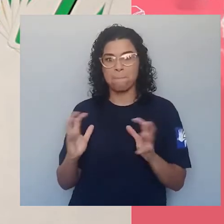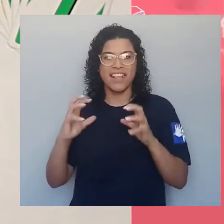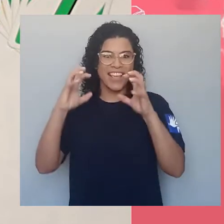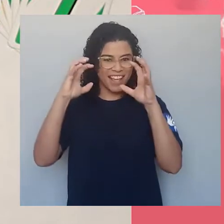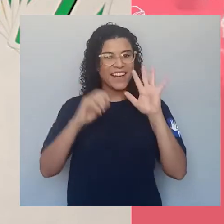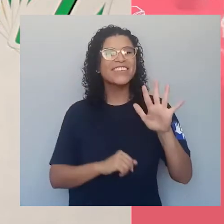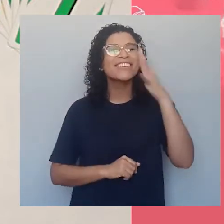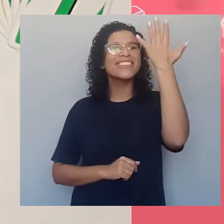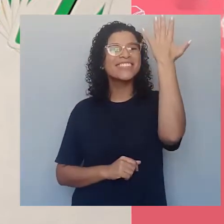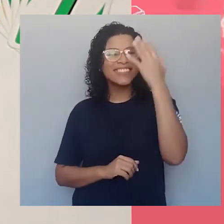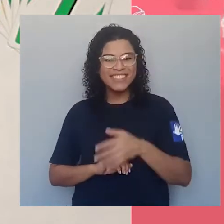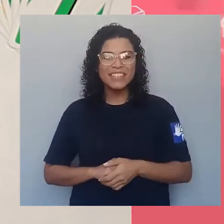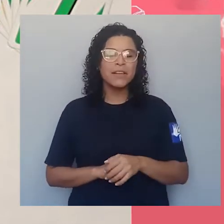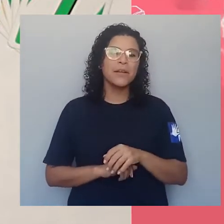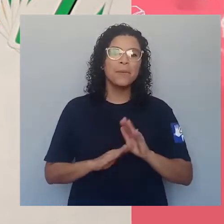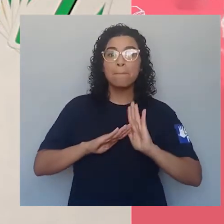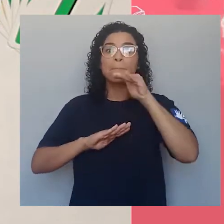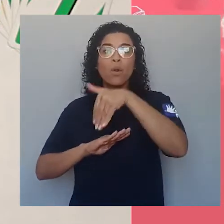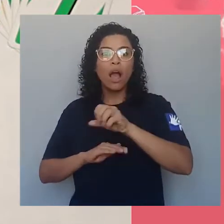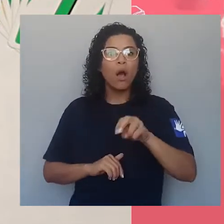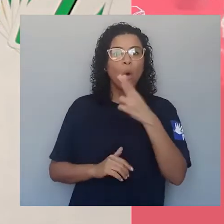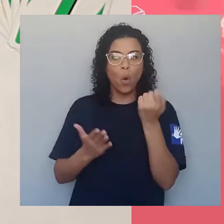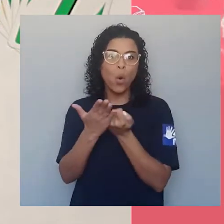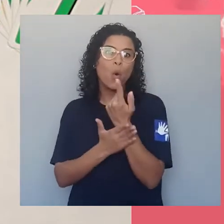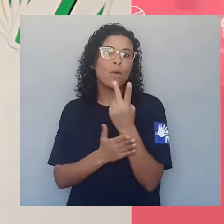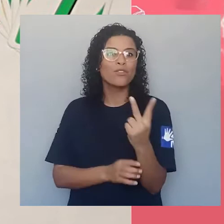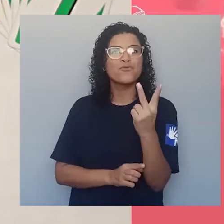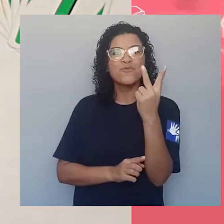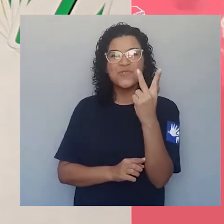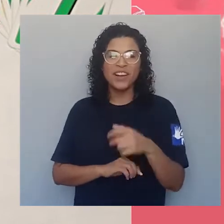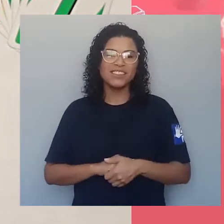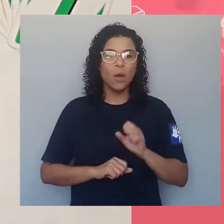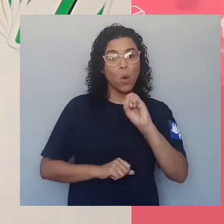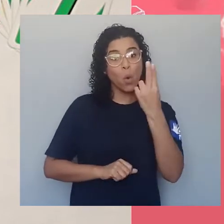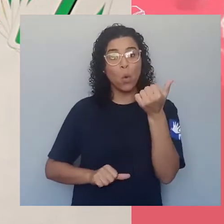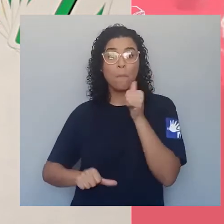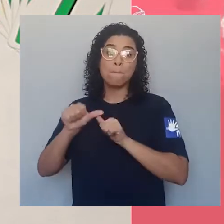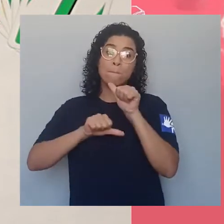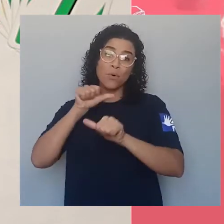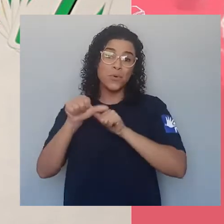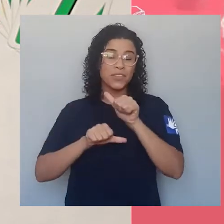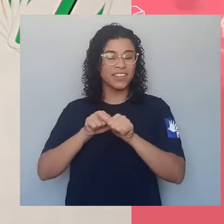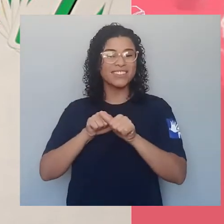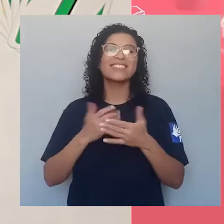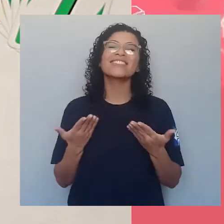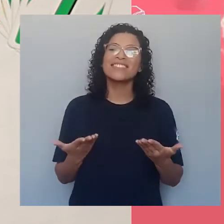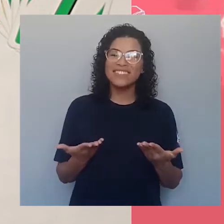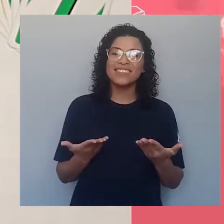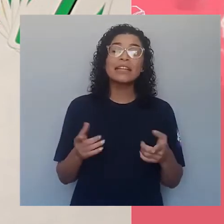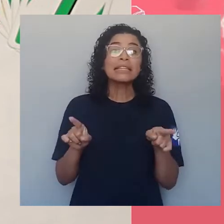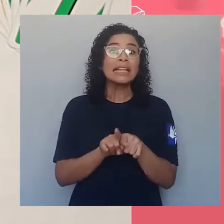briga, como aquela para pular a vez, comprar duas cartas, inverter o jogo e